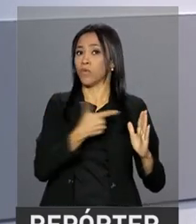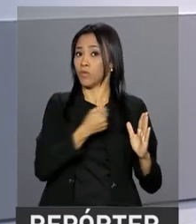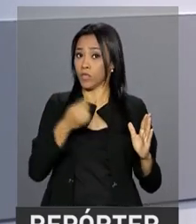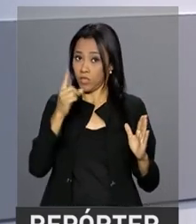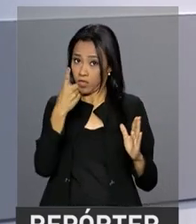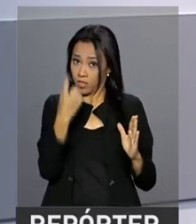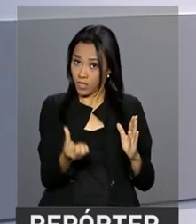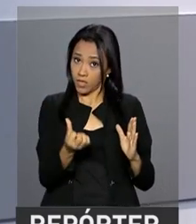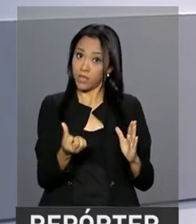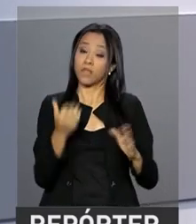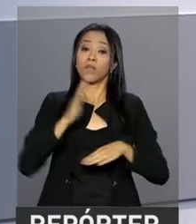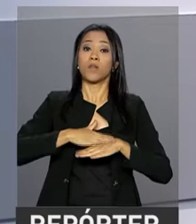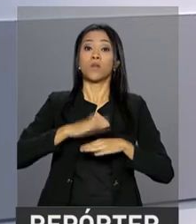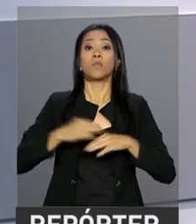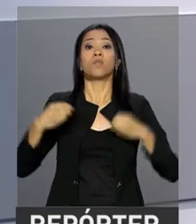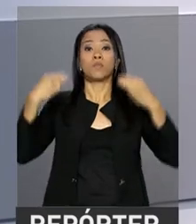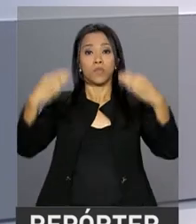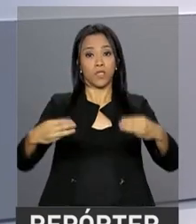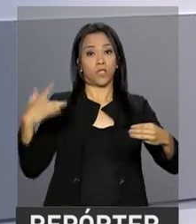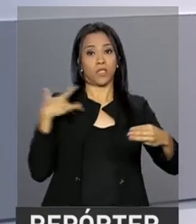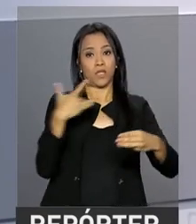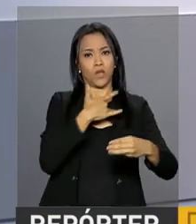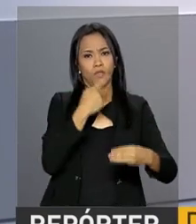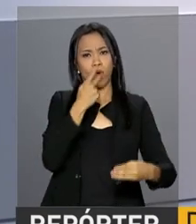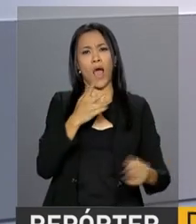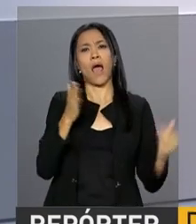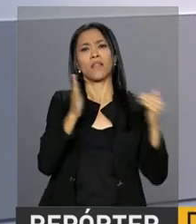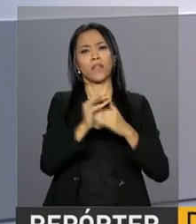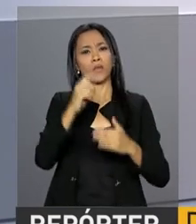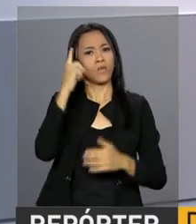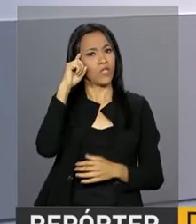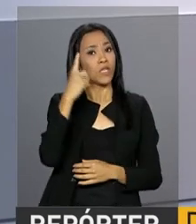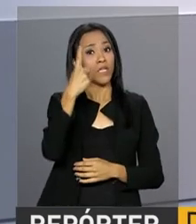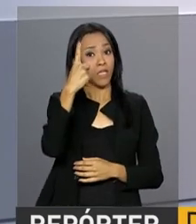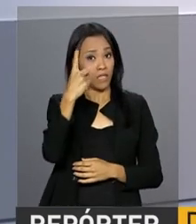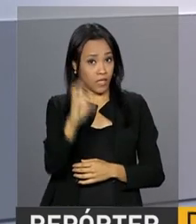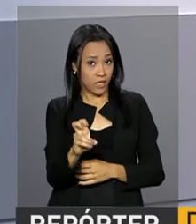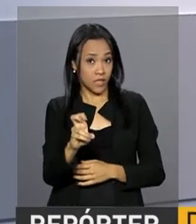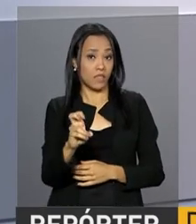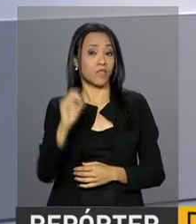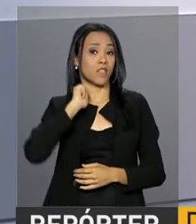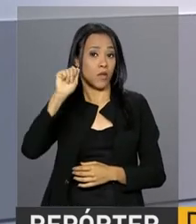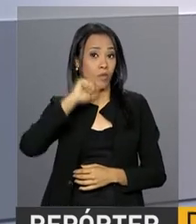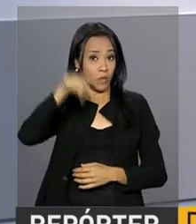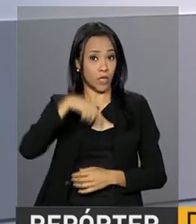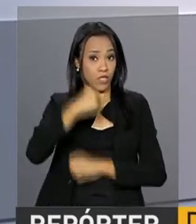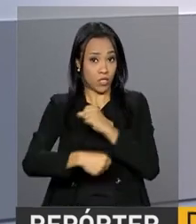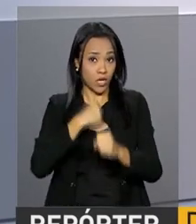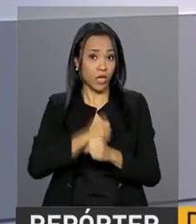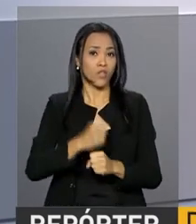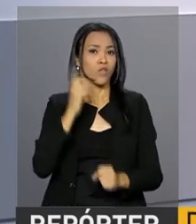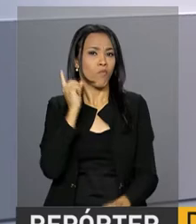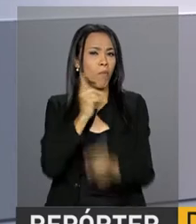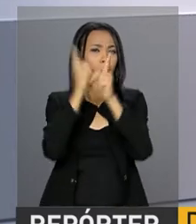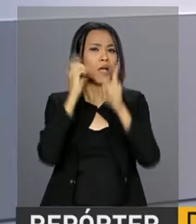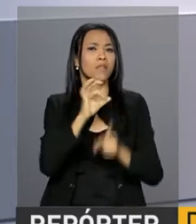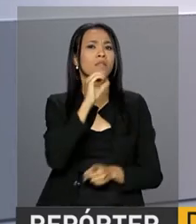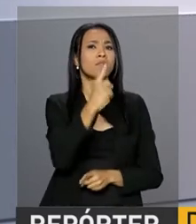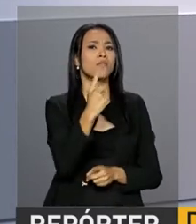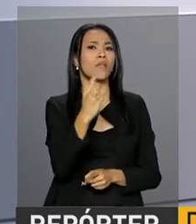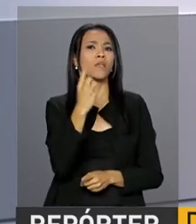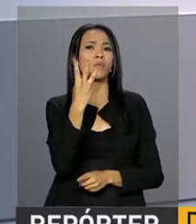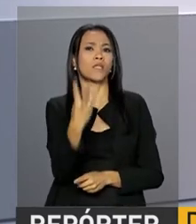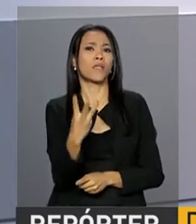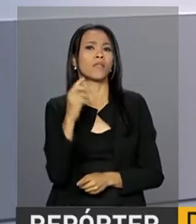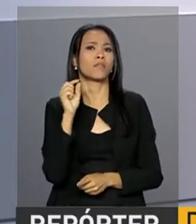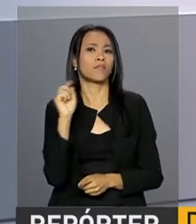com o Ministério da Saúde, até o dia 15 de abril deste ano, foram notificados 113 mil casos suspeitos de dengue,